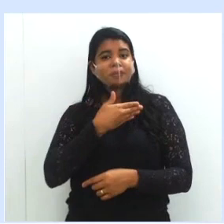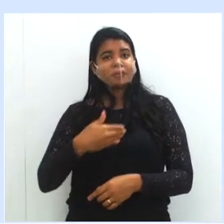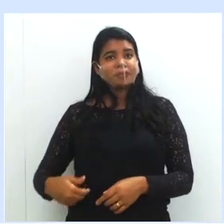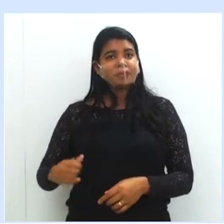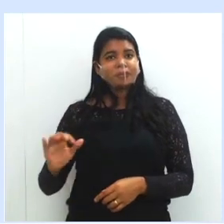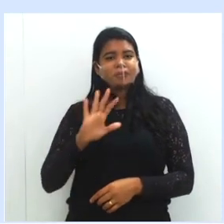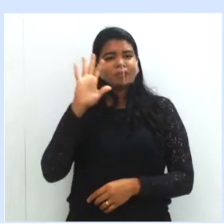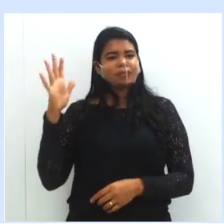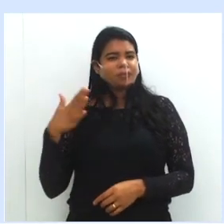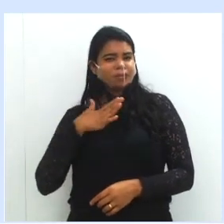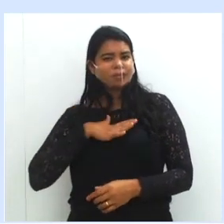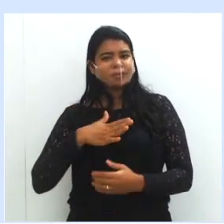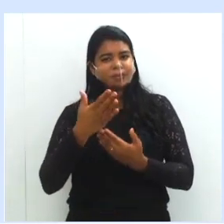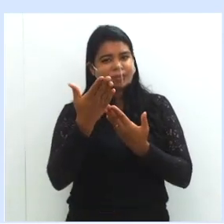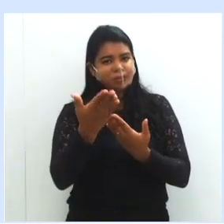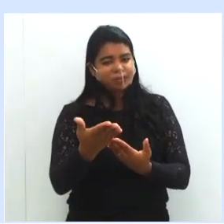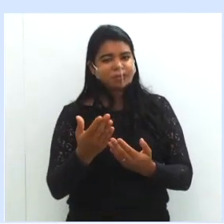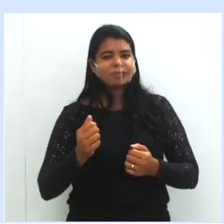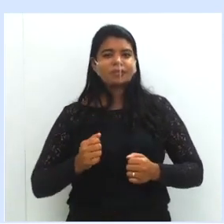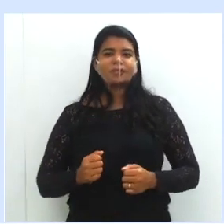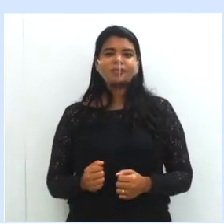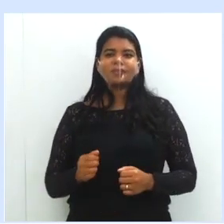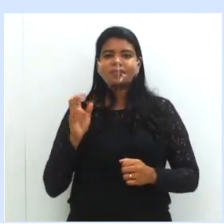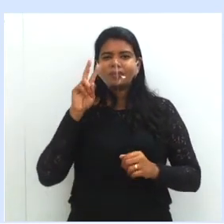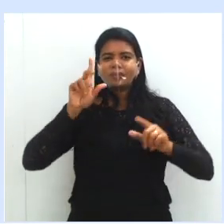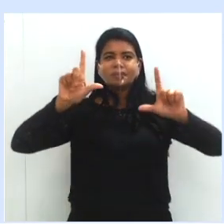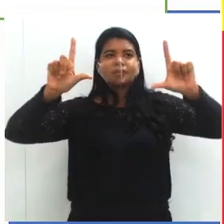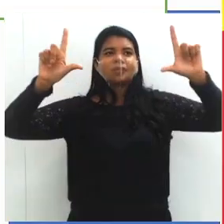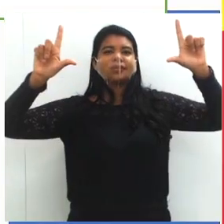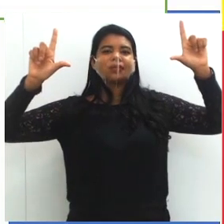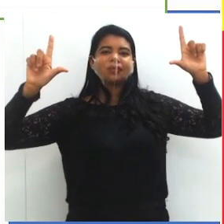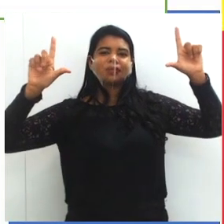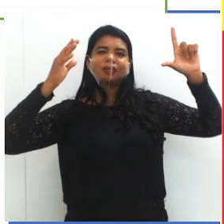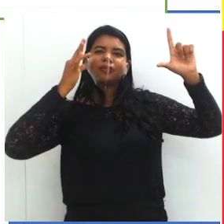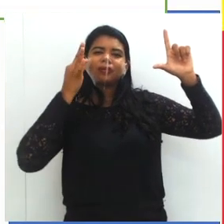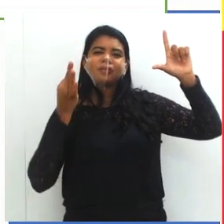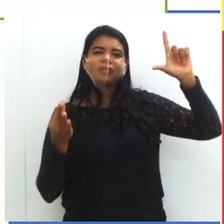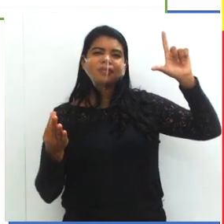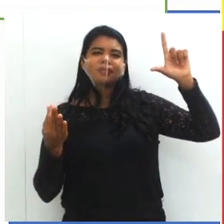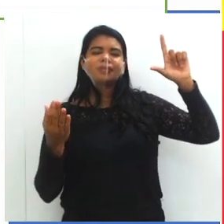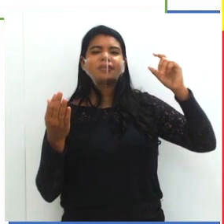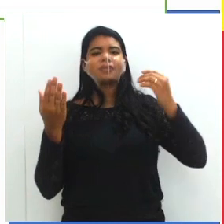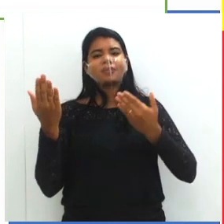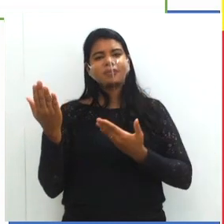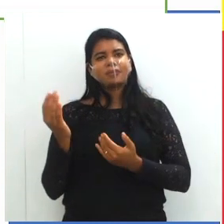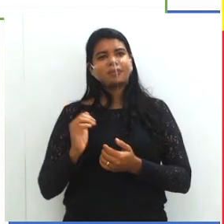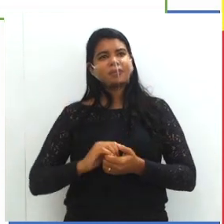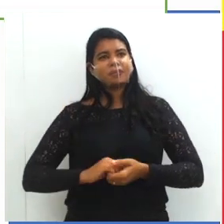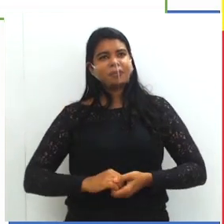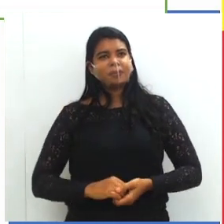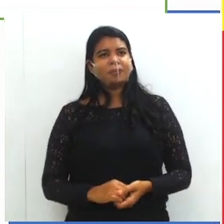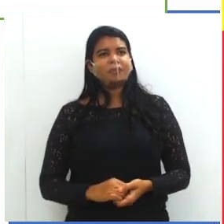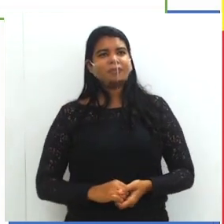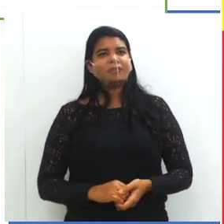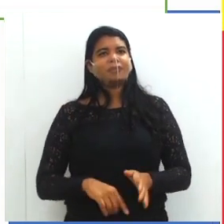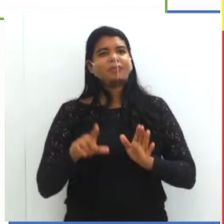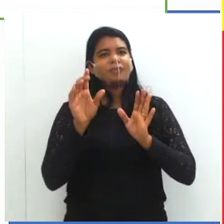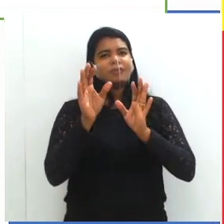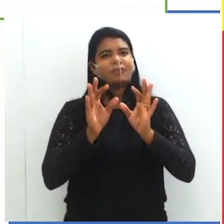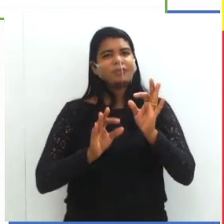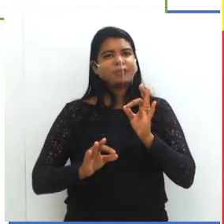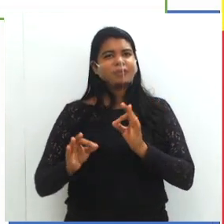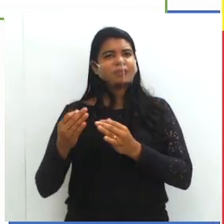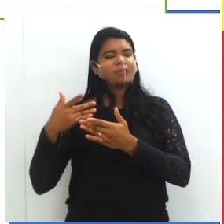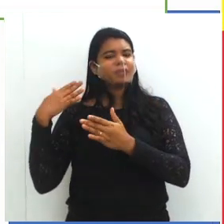públicas, gostaria que vocês observassem o que há na tela agora. Neste caso, há um duplo legado que